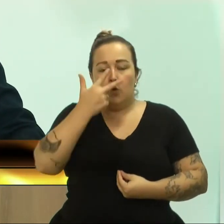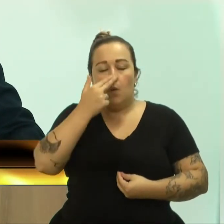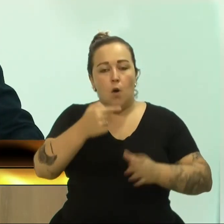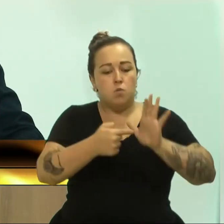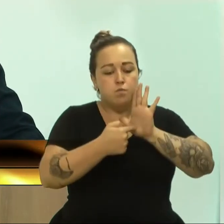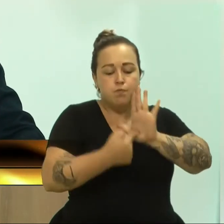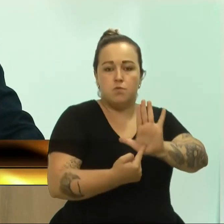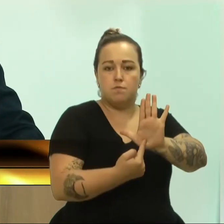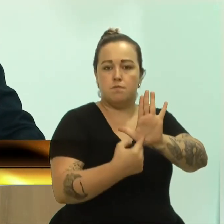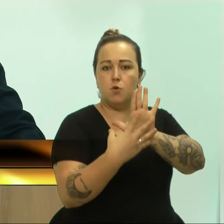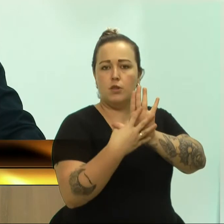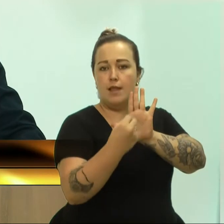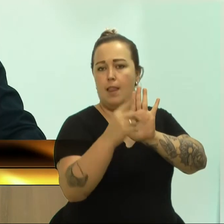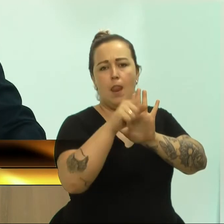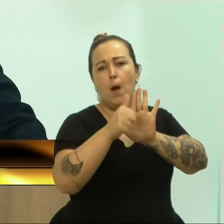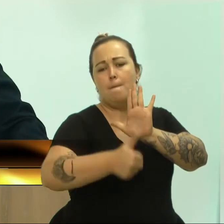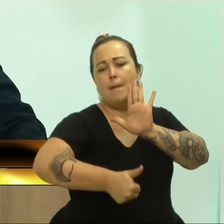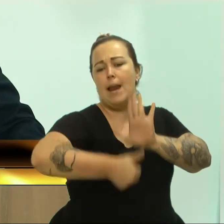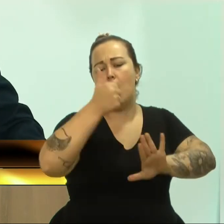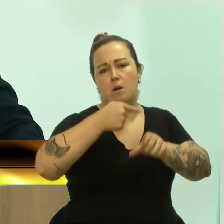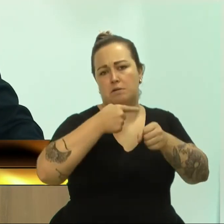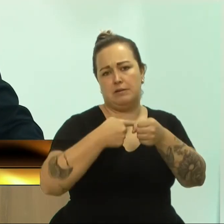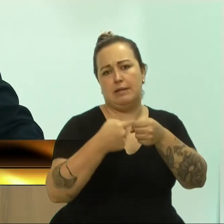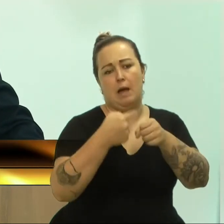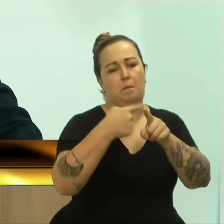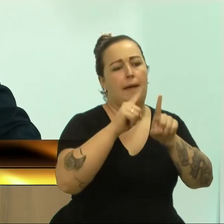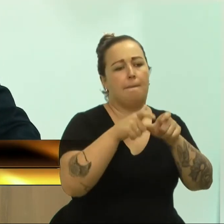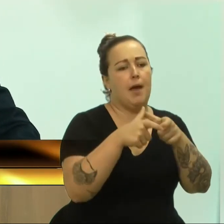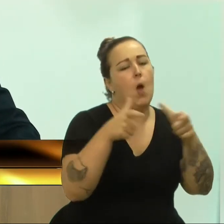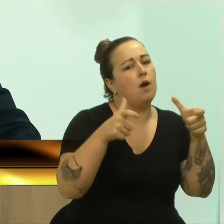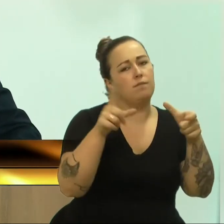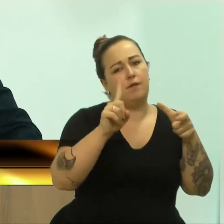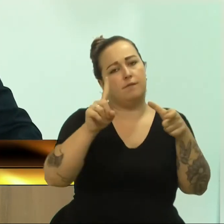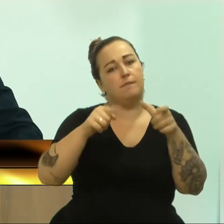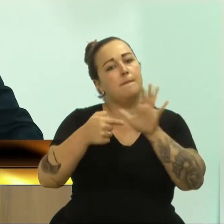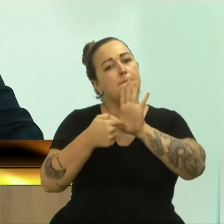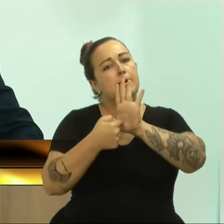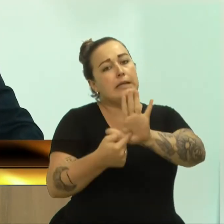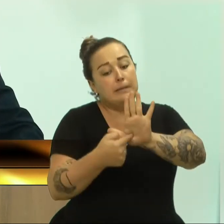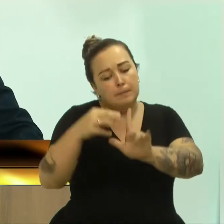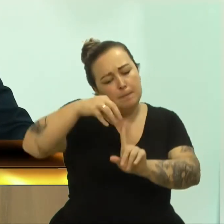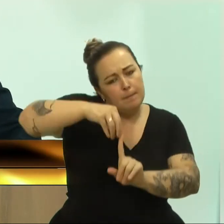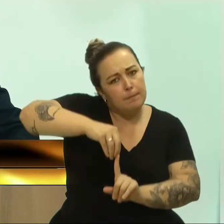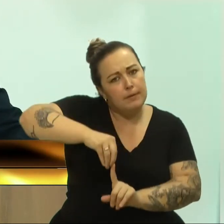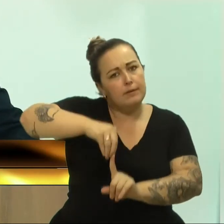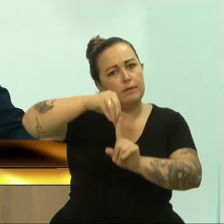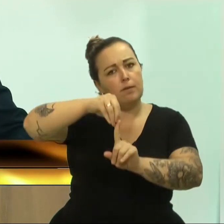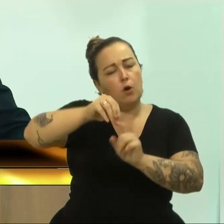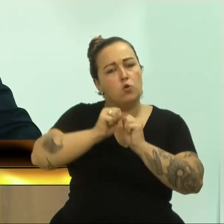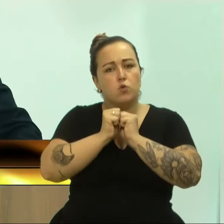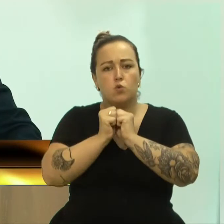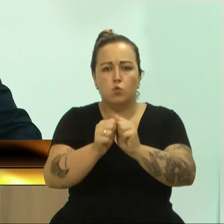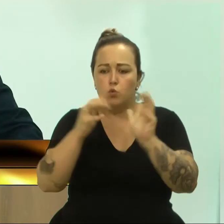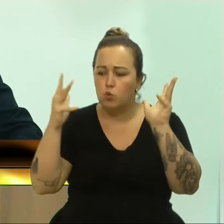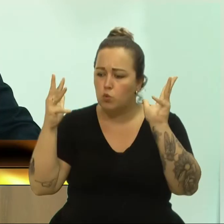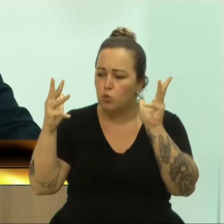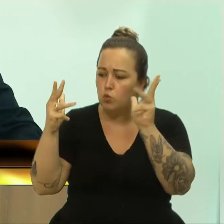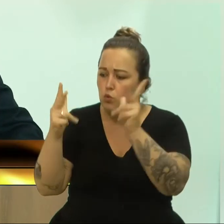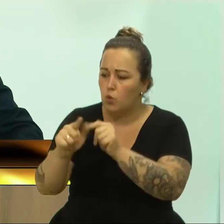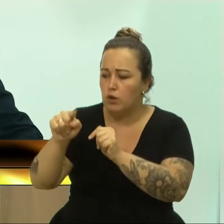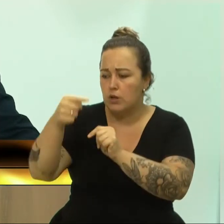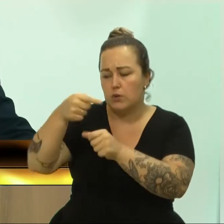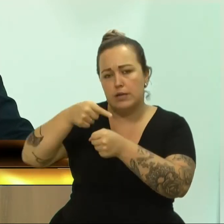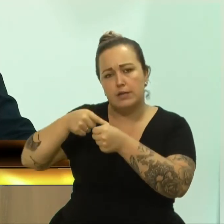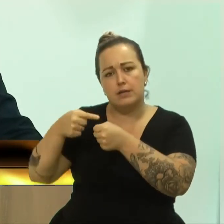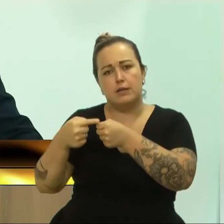Não a melhor, por ser a maior, mas a protagonista junto com todas as outras cidades. Ou